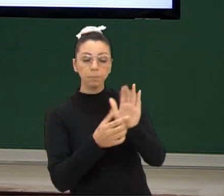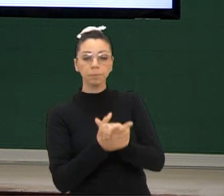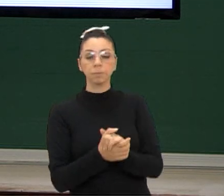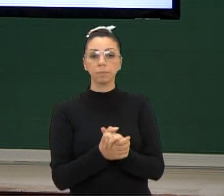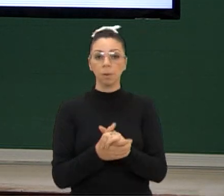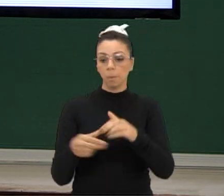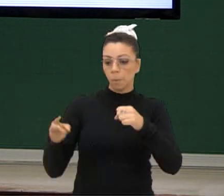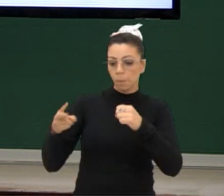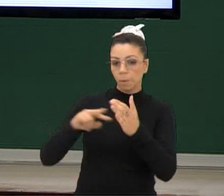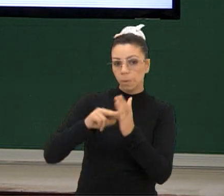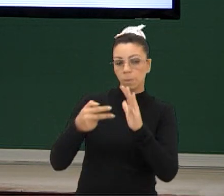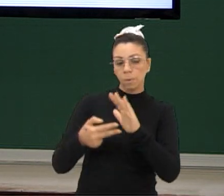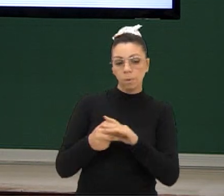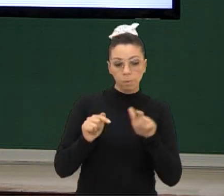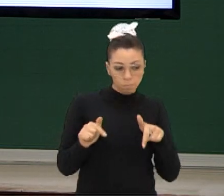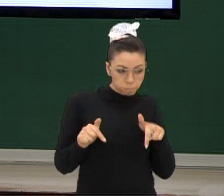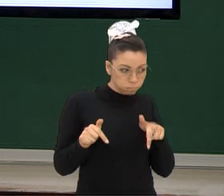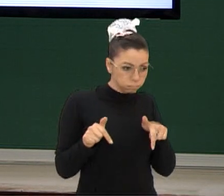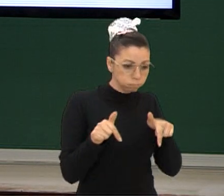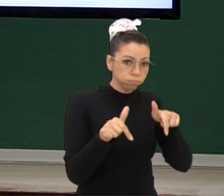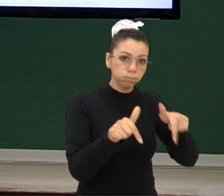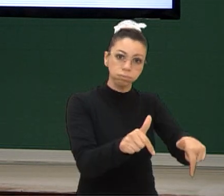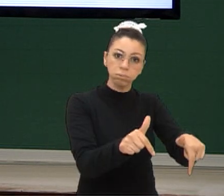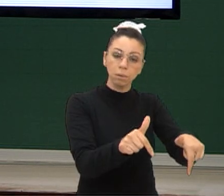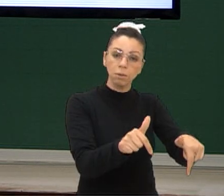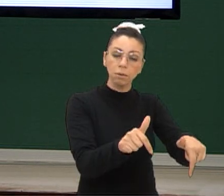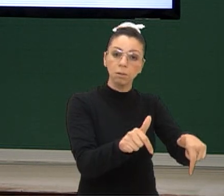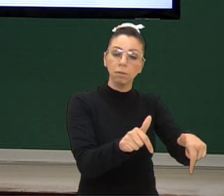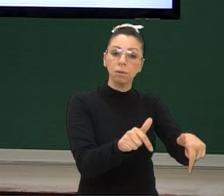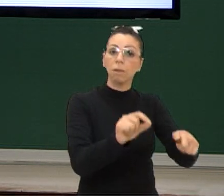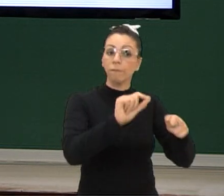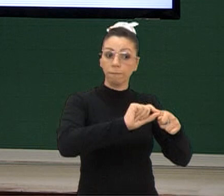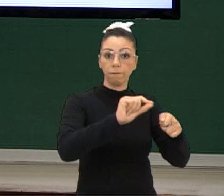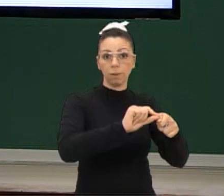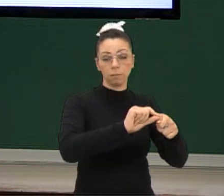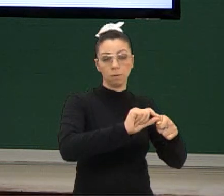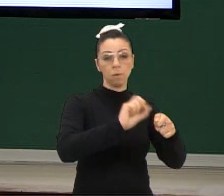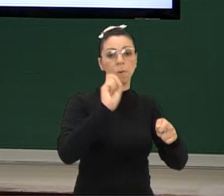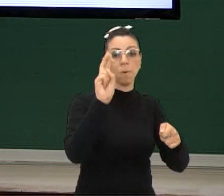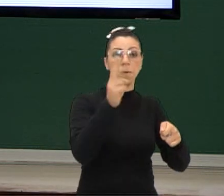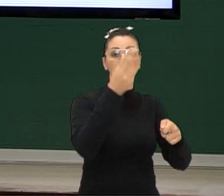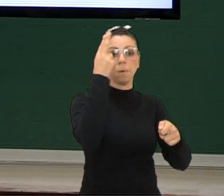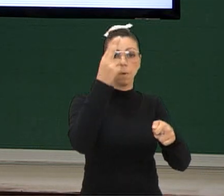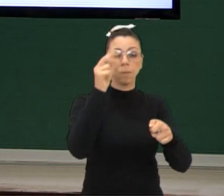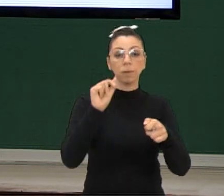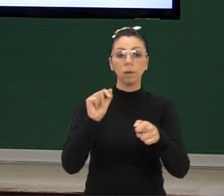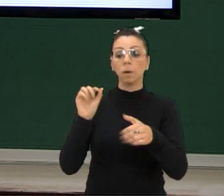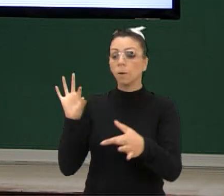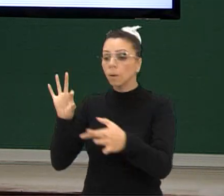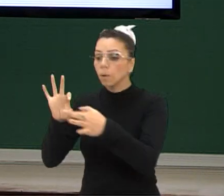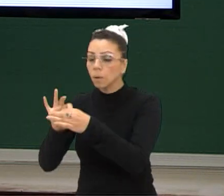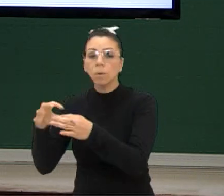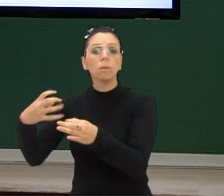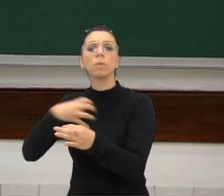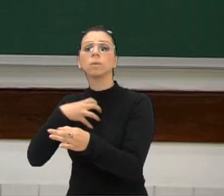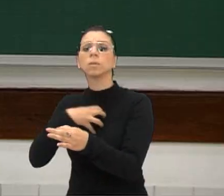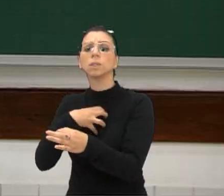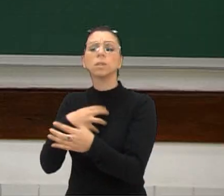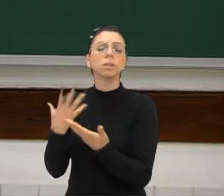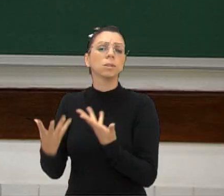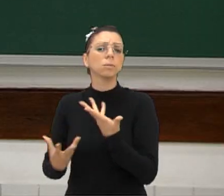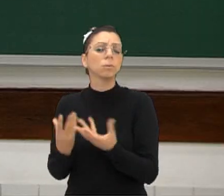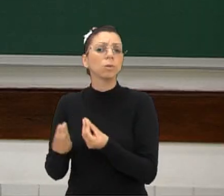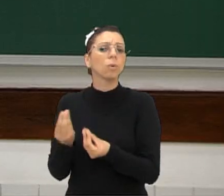me passa o sentido de uma ação, de algo que está sendo feito, certo? Ou o sentido de um estado, de como a pessoa está, como ela está